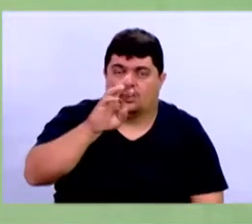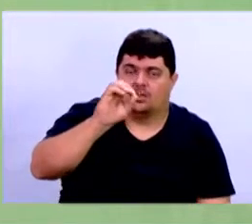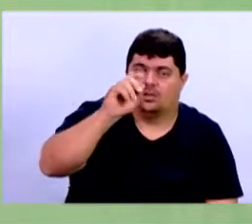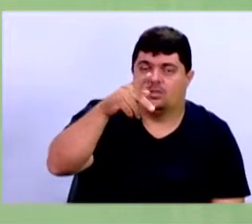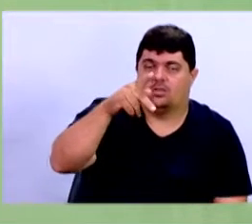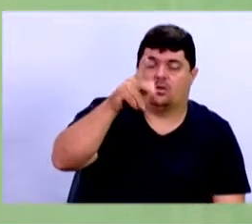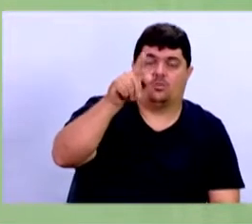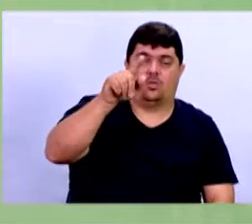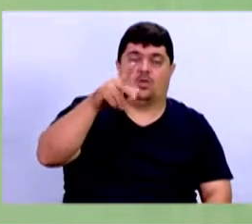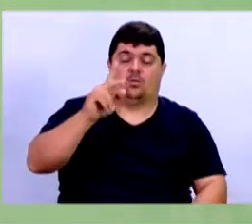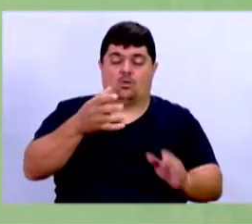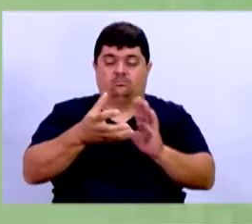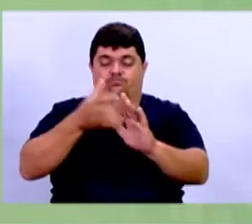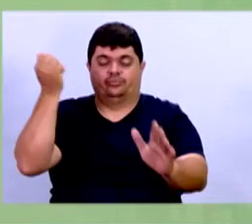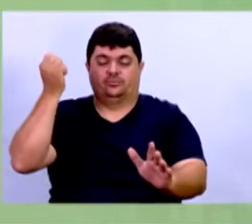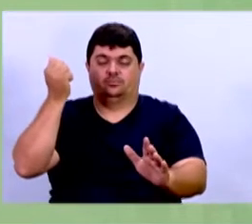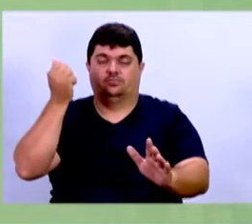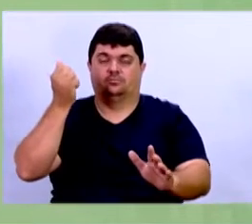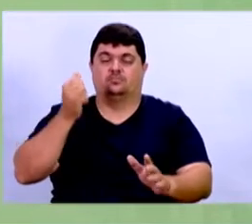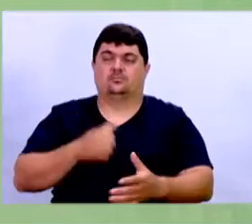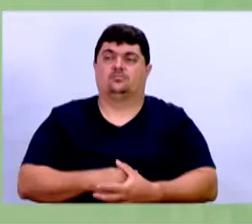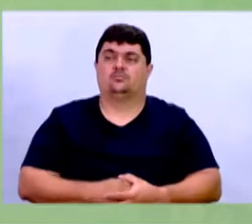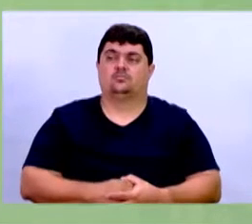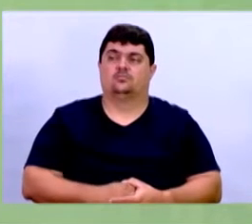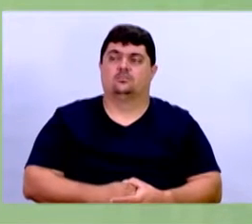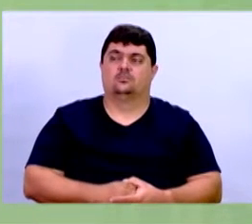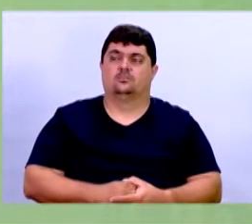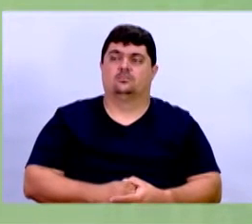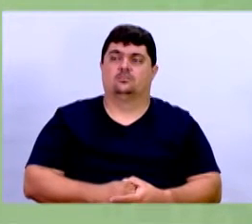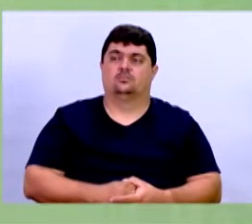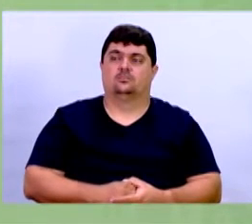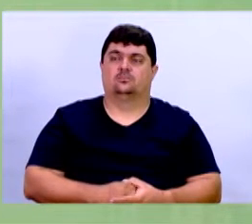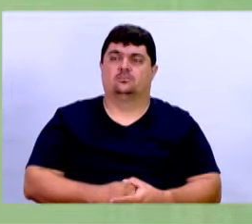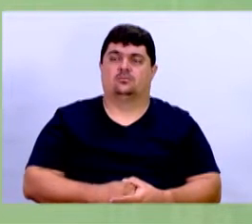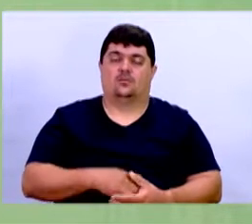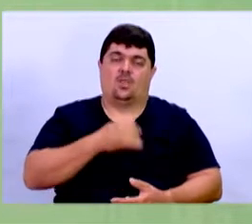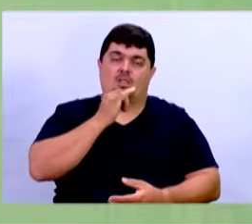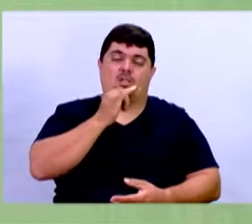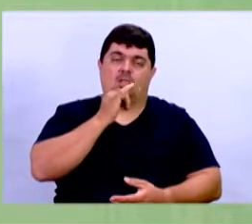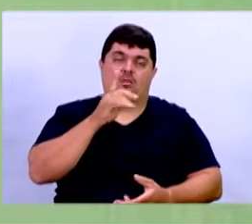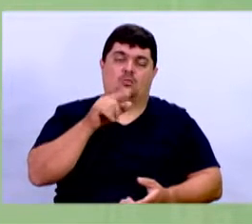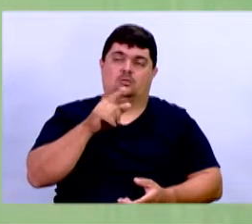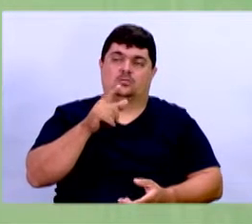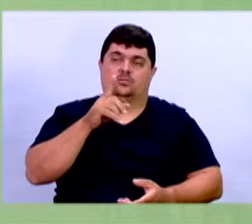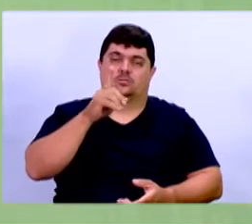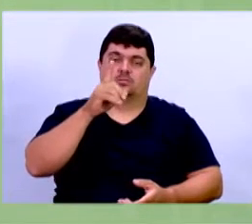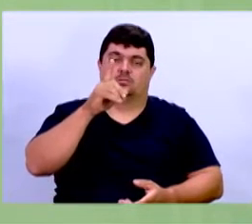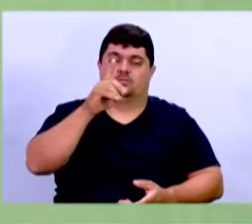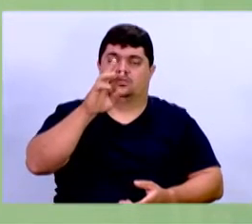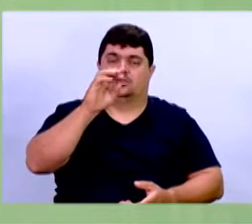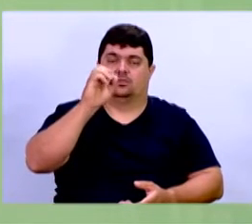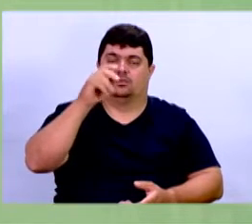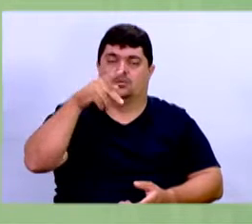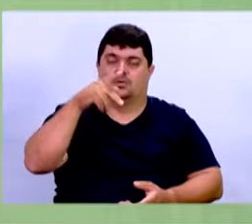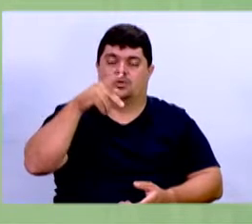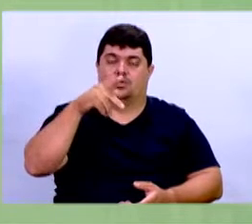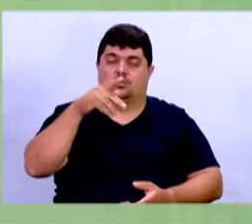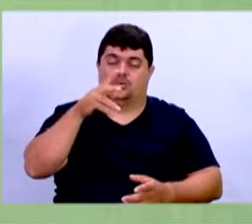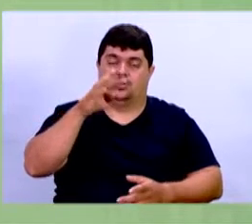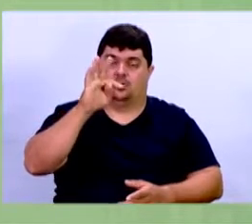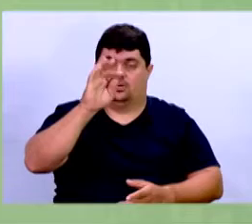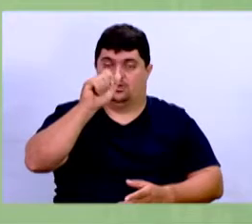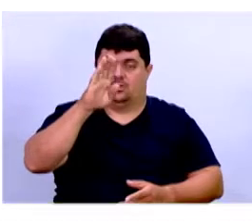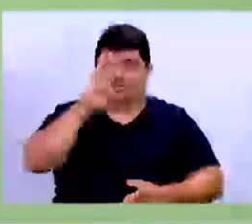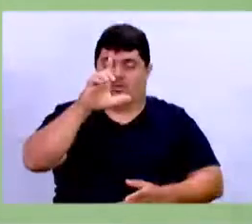que é utilizado para remover um objeto do banco de dados, onde o exemplo que eu posso utilizar é o drop table cliente, onde eu estou excluindo